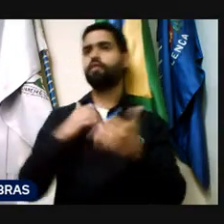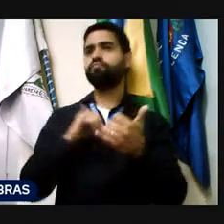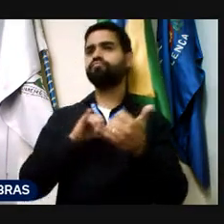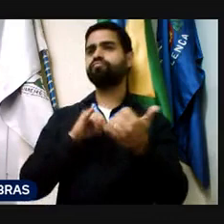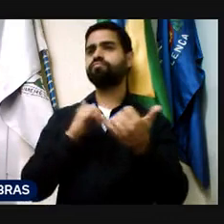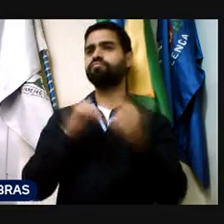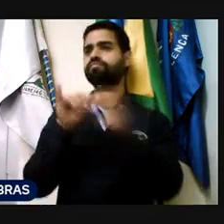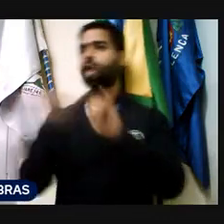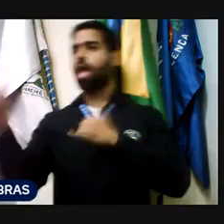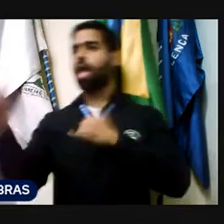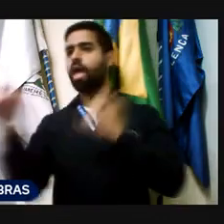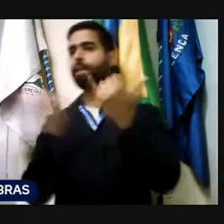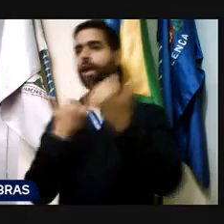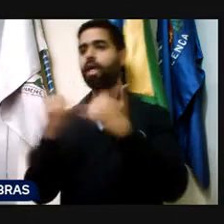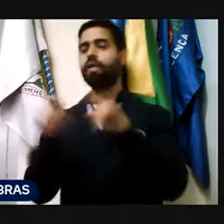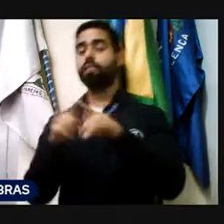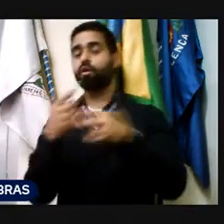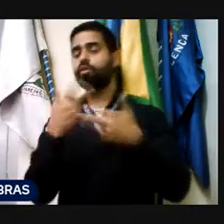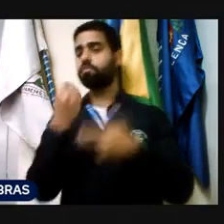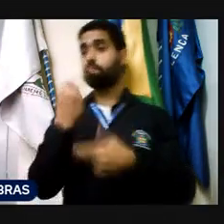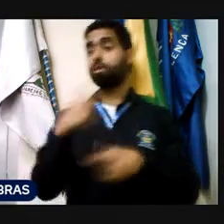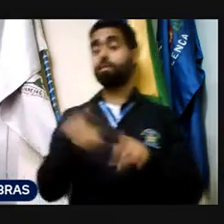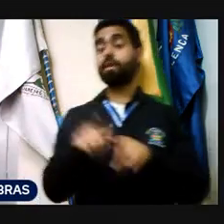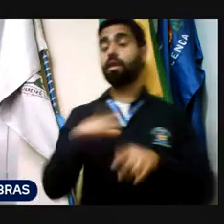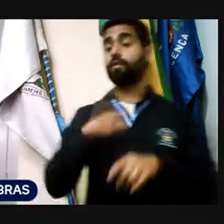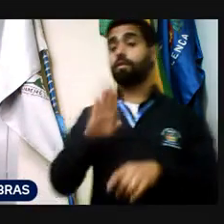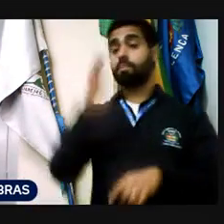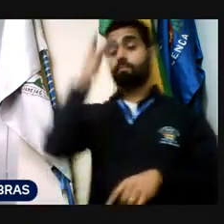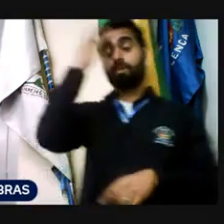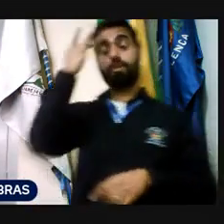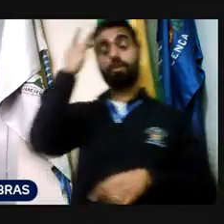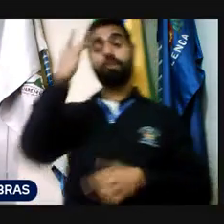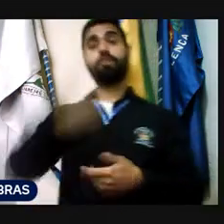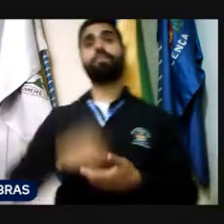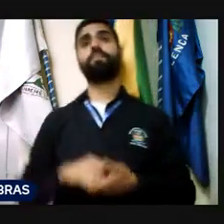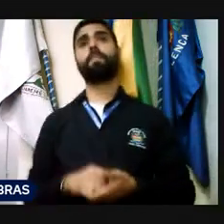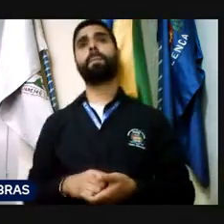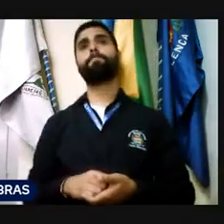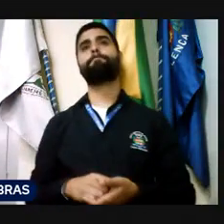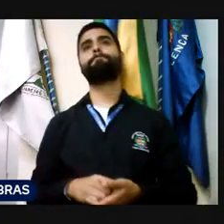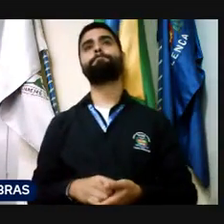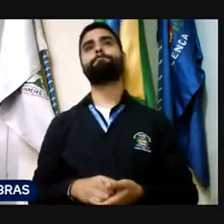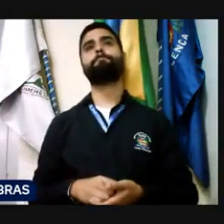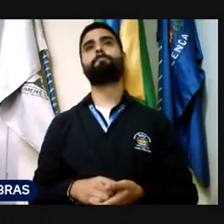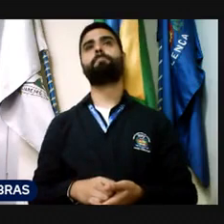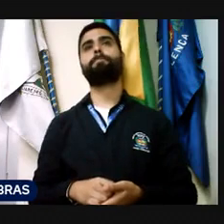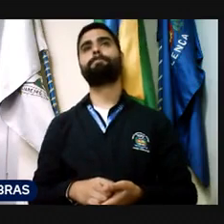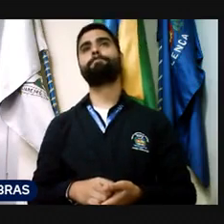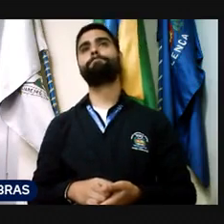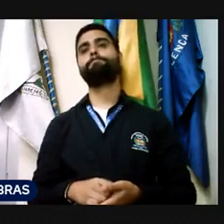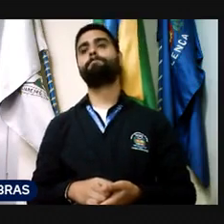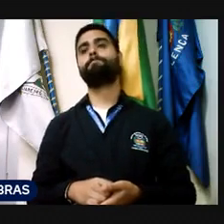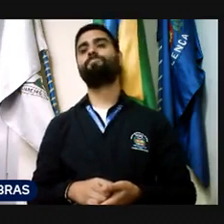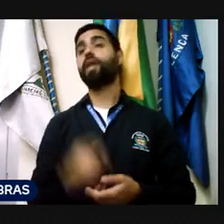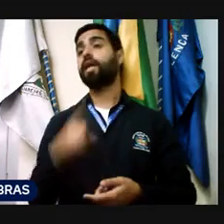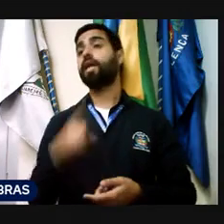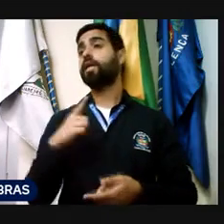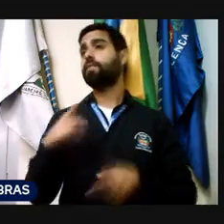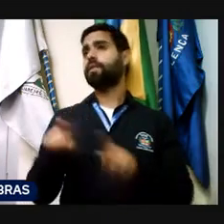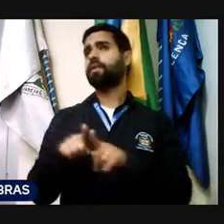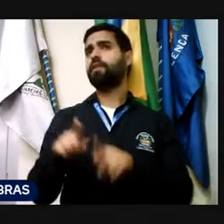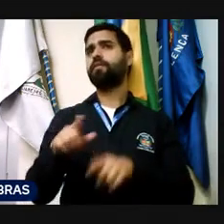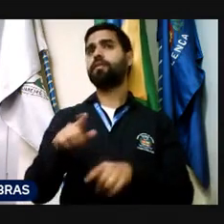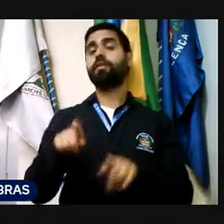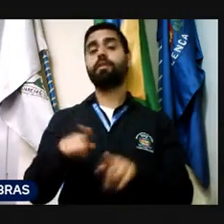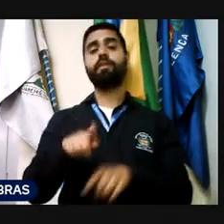foi muito proveitosa. Tivemos participações lá e eu agradeço as participações de muitas pessoas e destaco aqui do